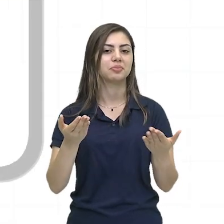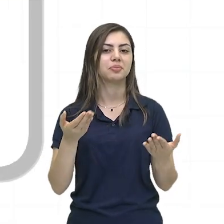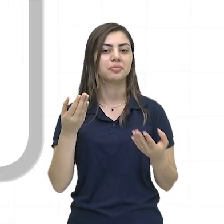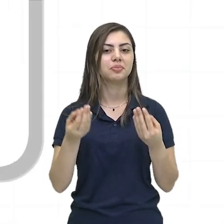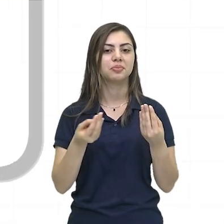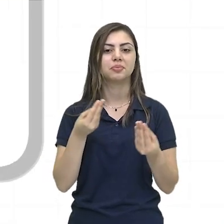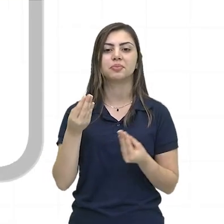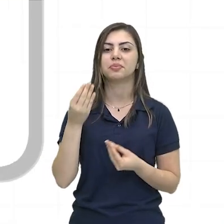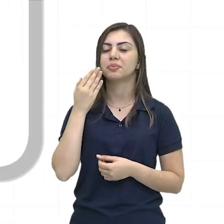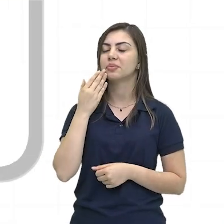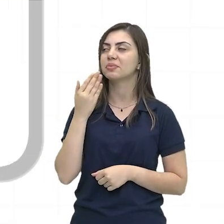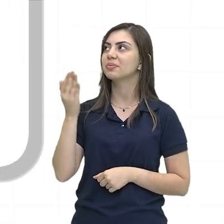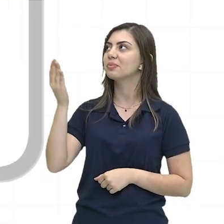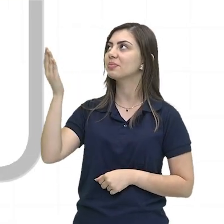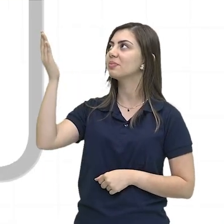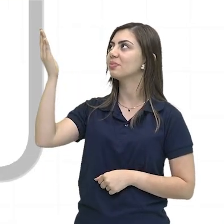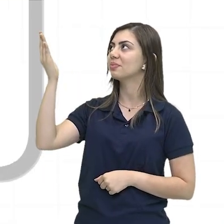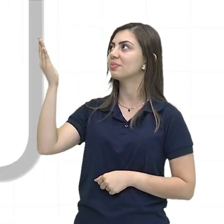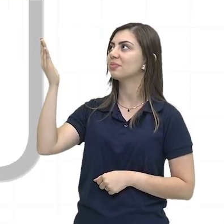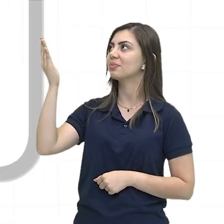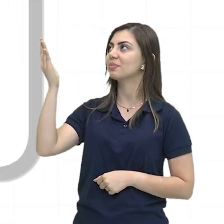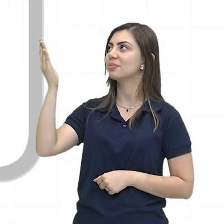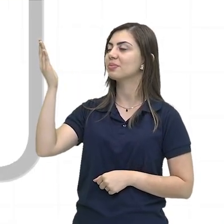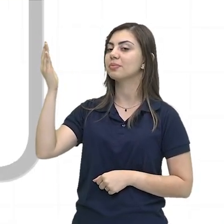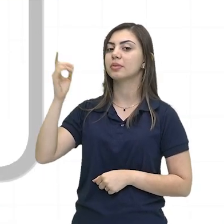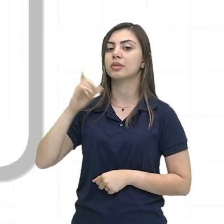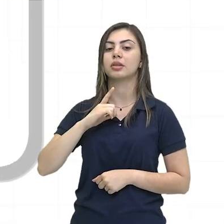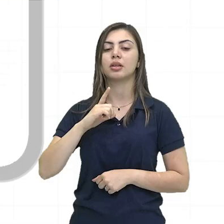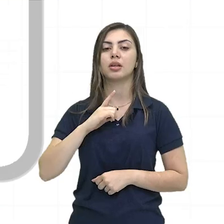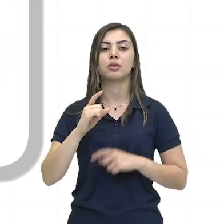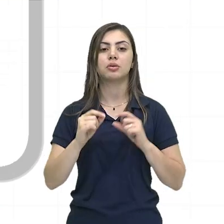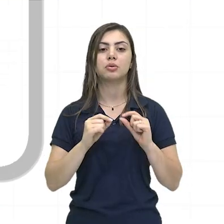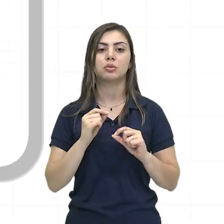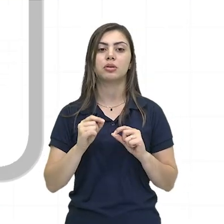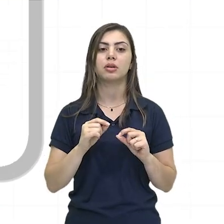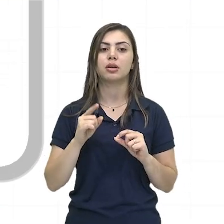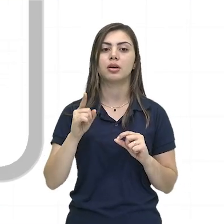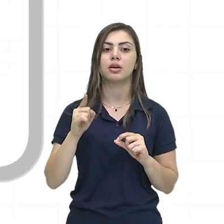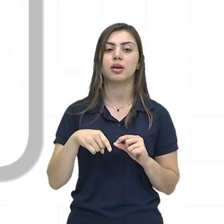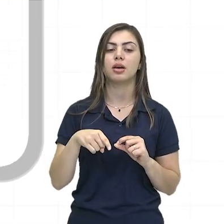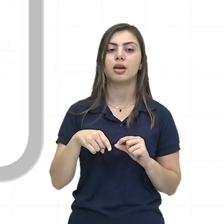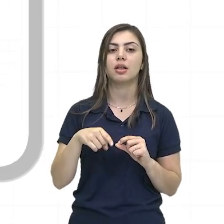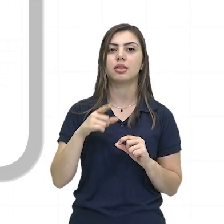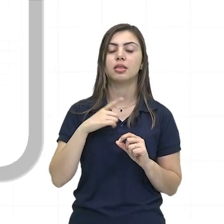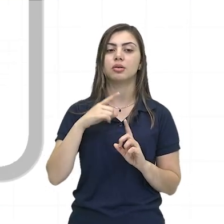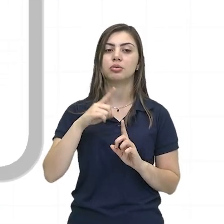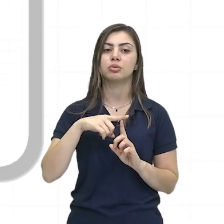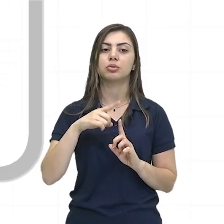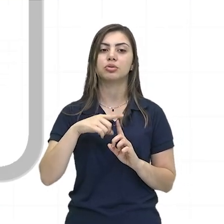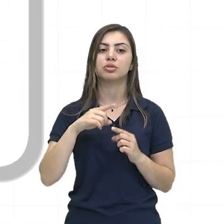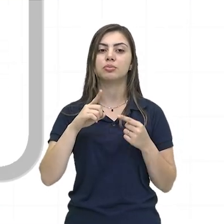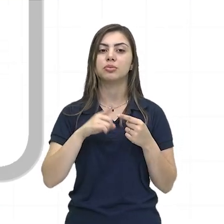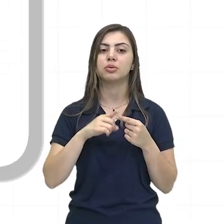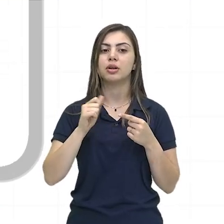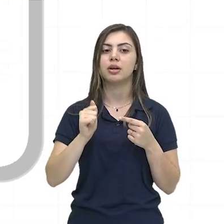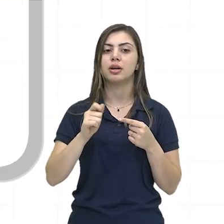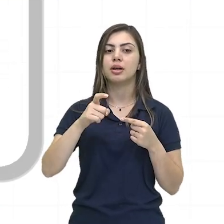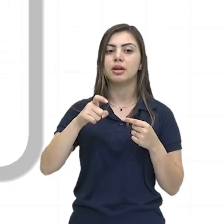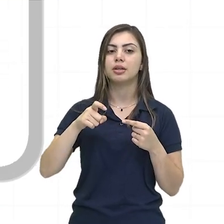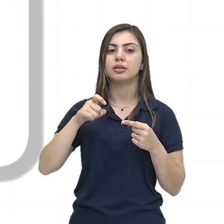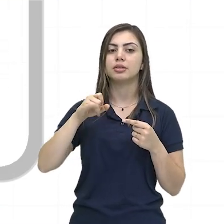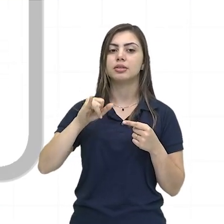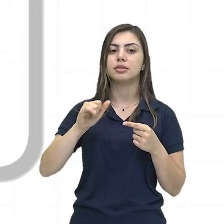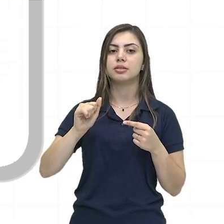ele de forma completa, né? Nós temos aí o esqueleto axial e o esqueleto apendicular, né,